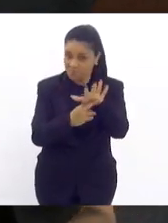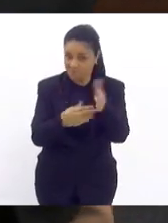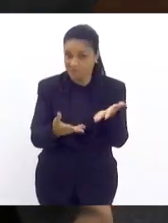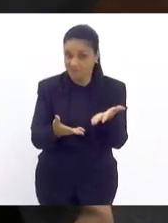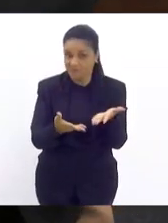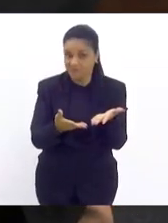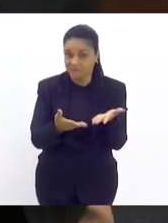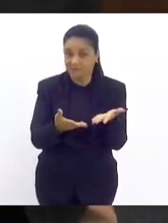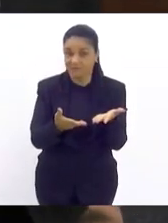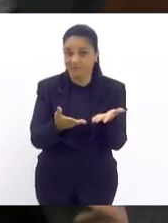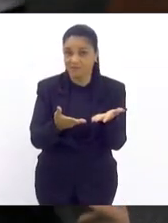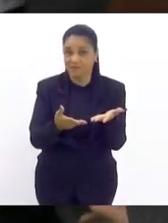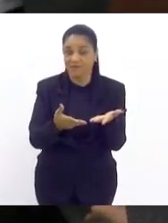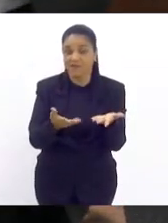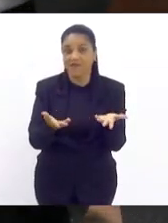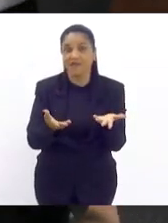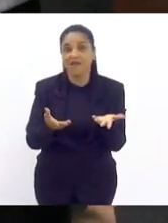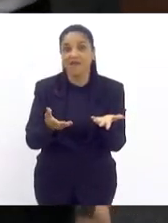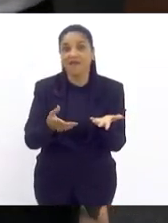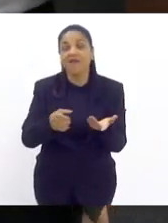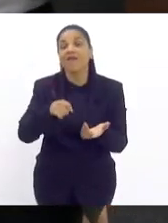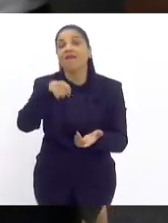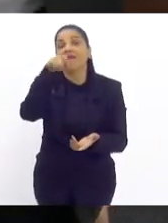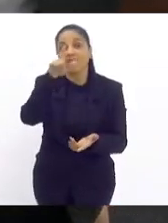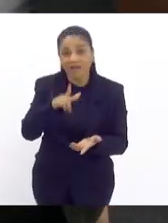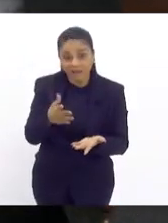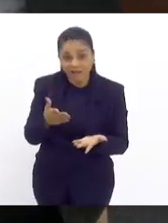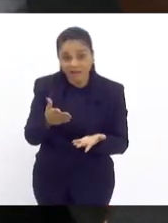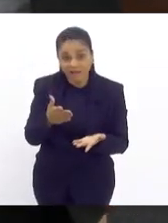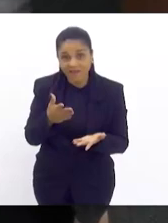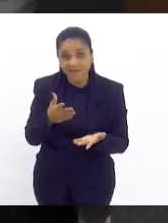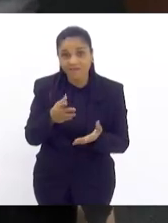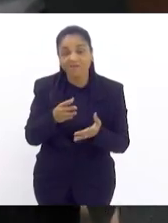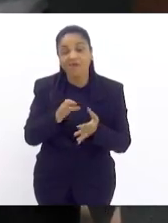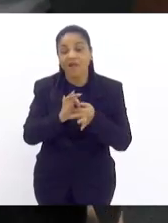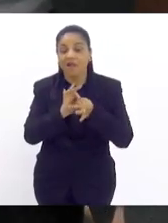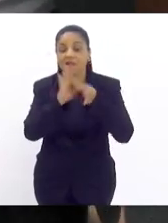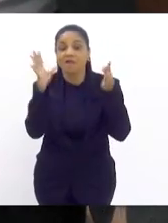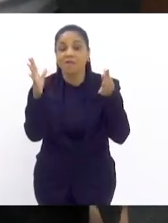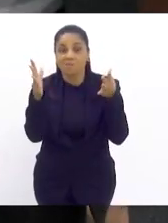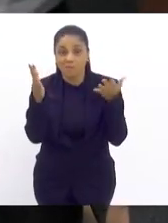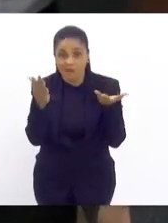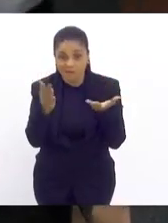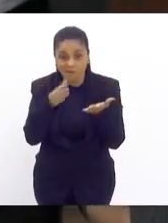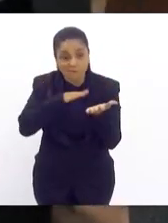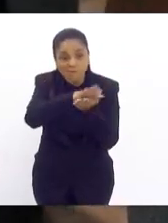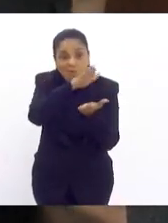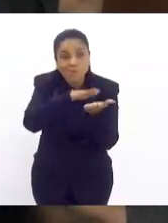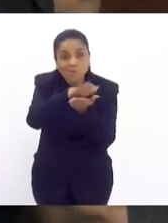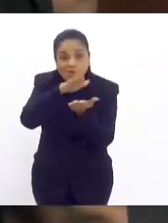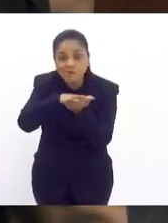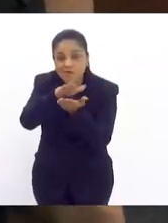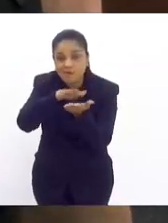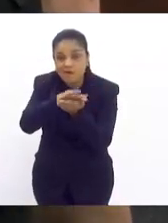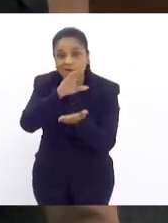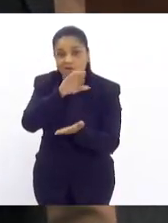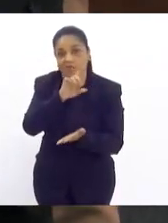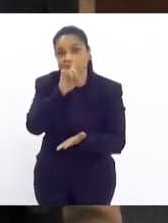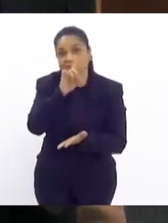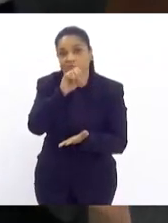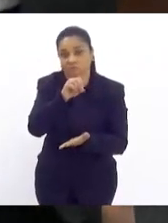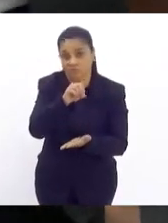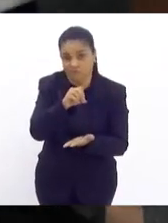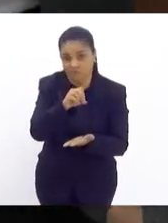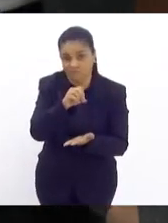alguém senhor presidente alguém vai ter que deliberar alguém vai ter que publicar a norma vai ter que